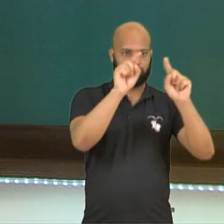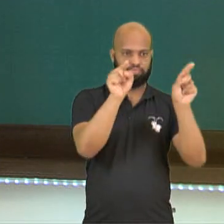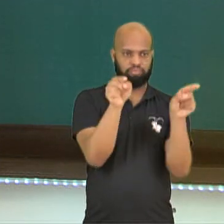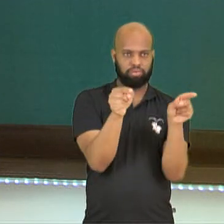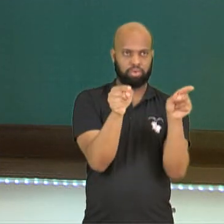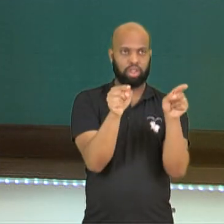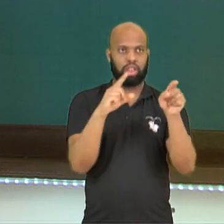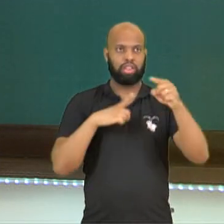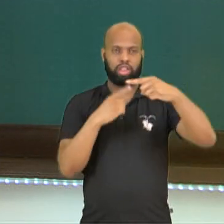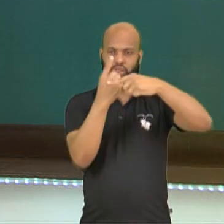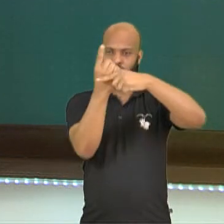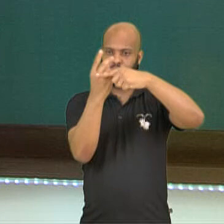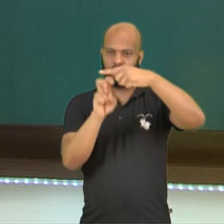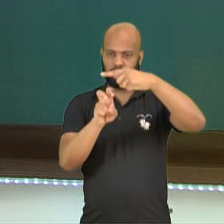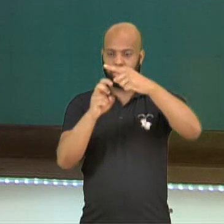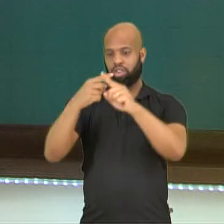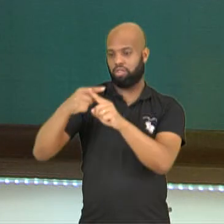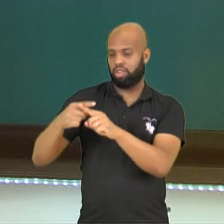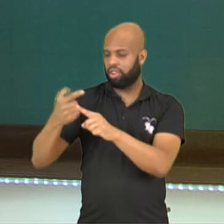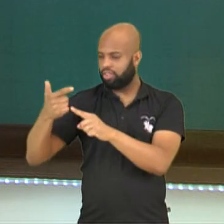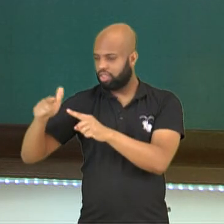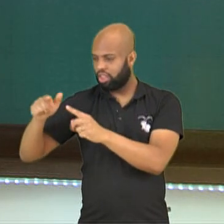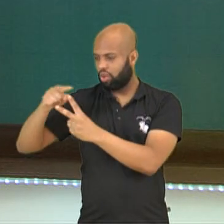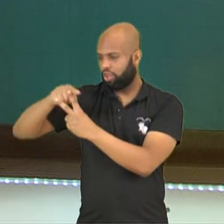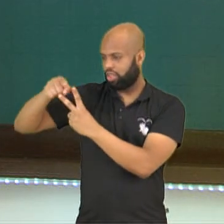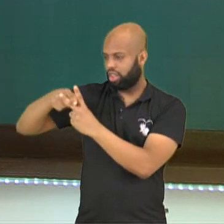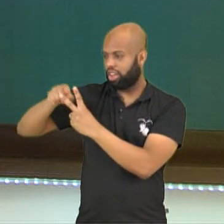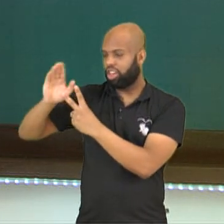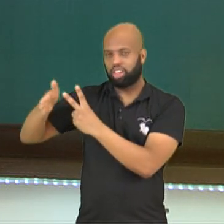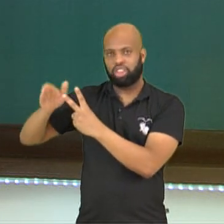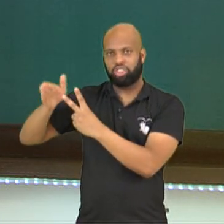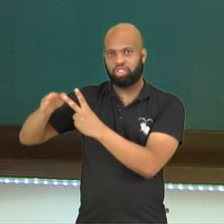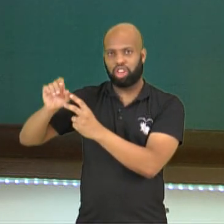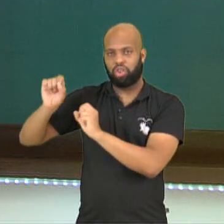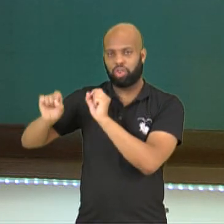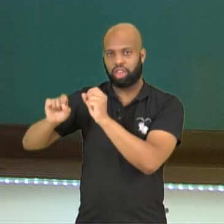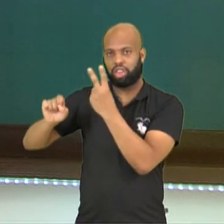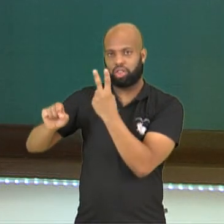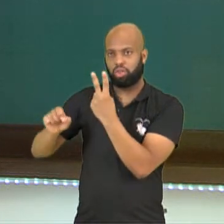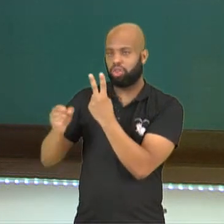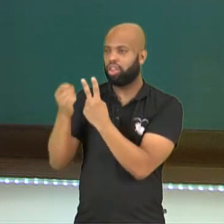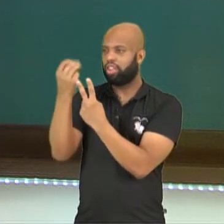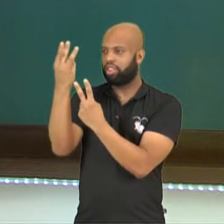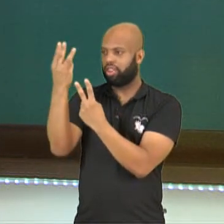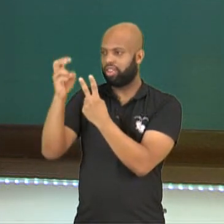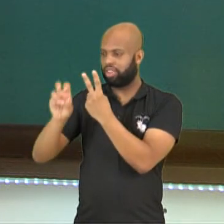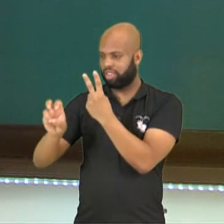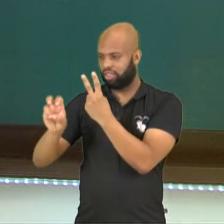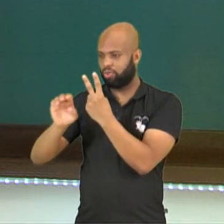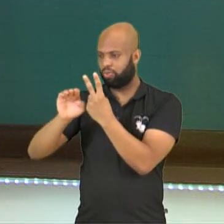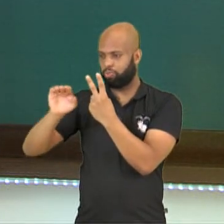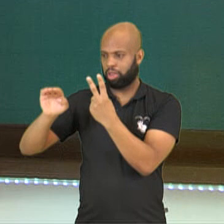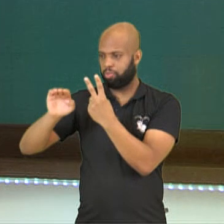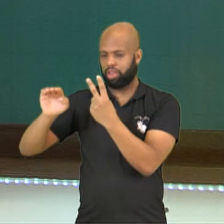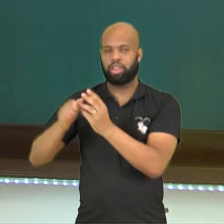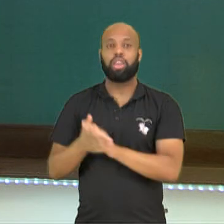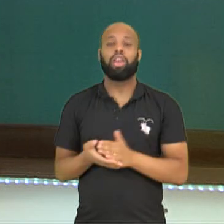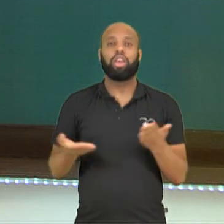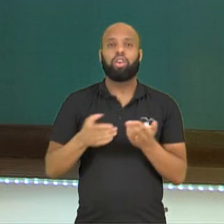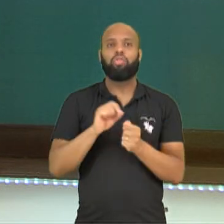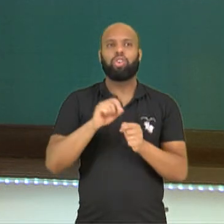1/5 vezes a outra raiz que eu já transformei, né? 2 elevado a 3/5. Então, agora o que a gente pode